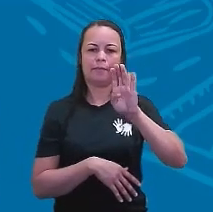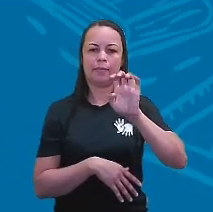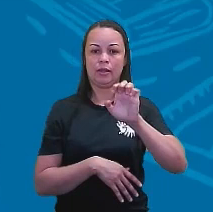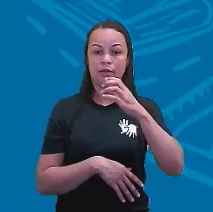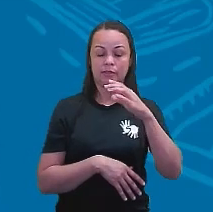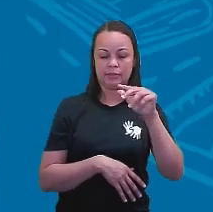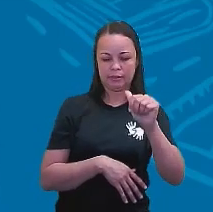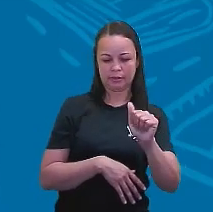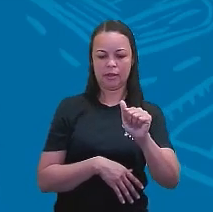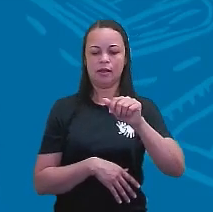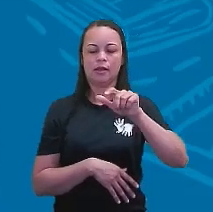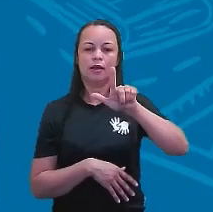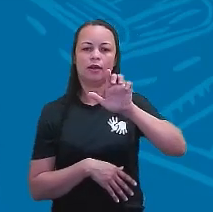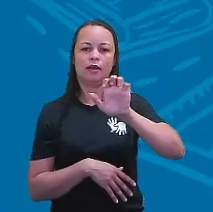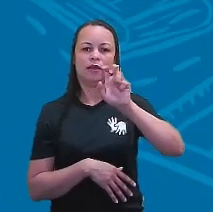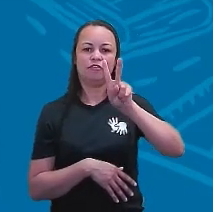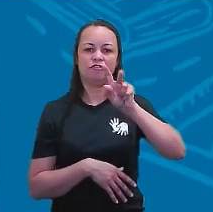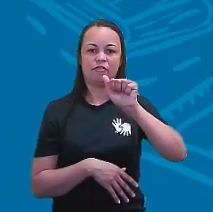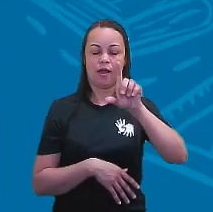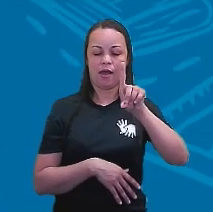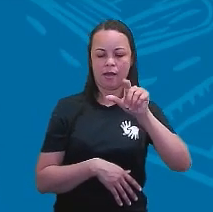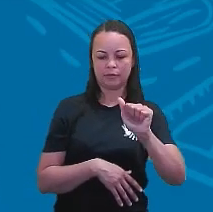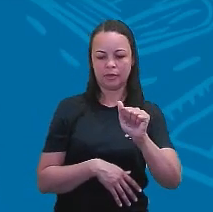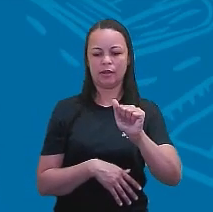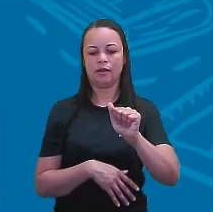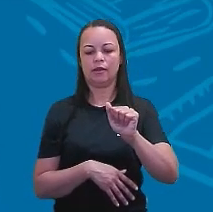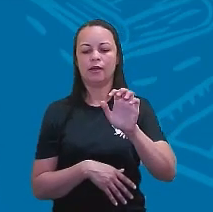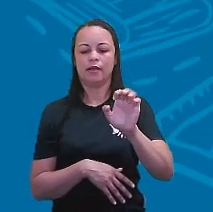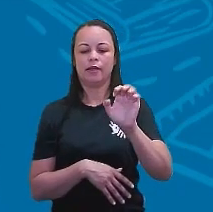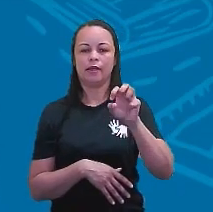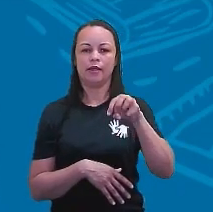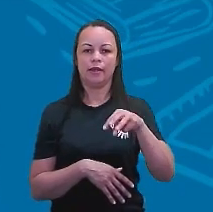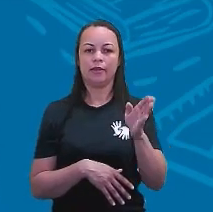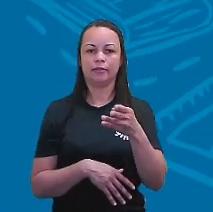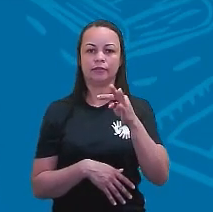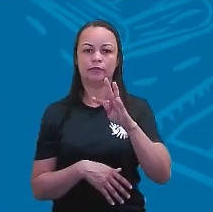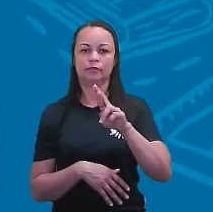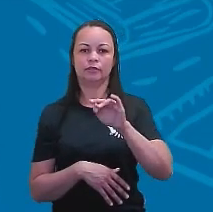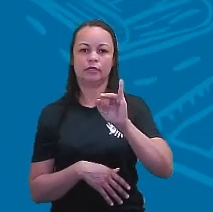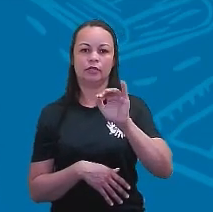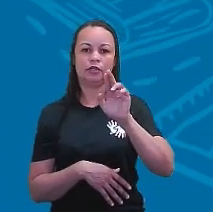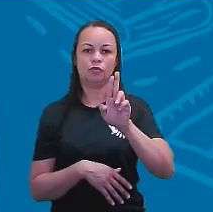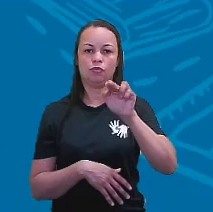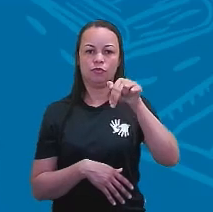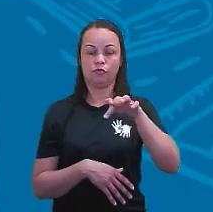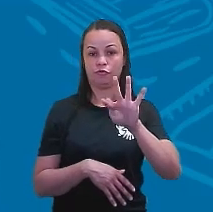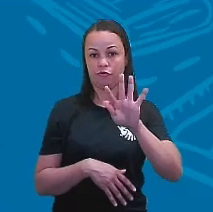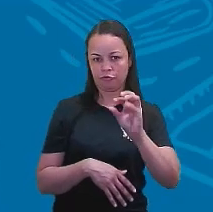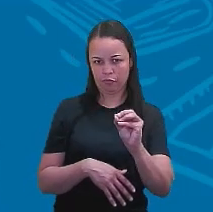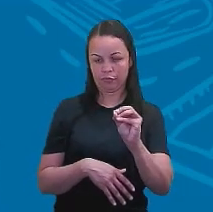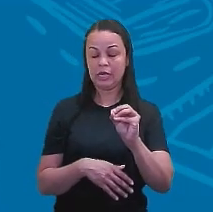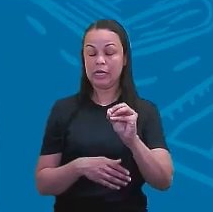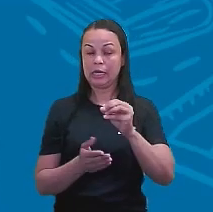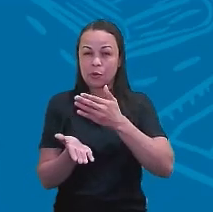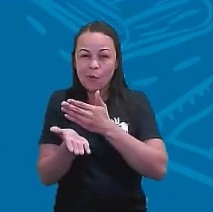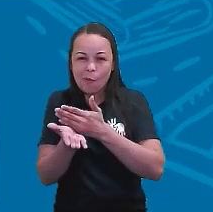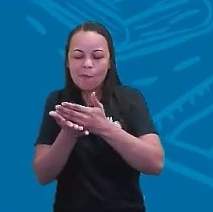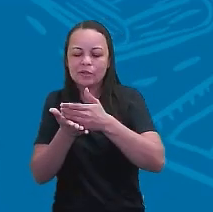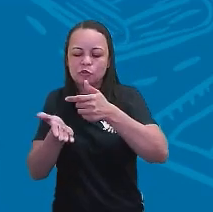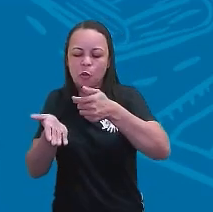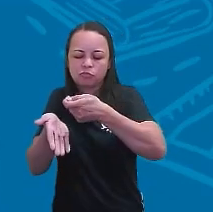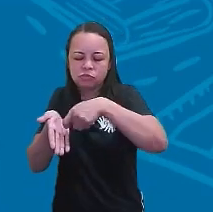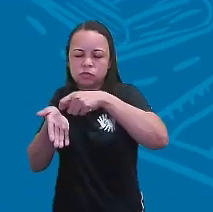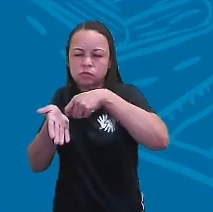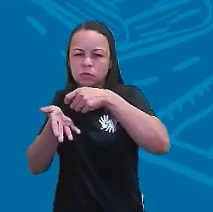Osman começou e infelizmente ele não finalizou, tá? E aí, 78, inicia